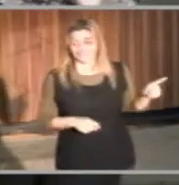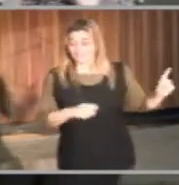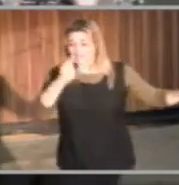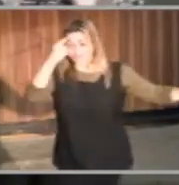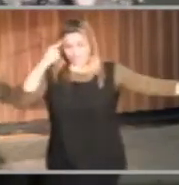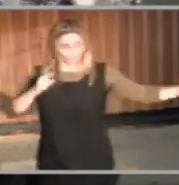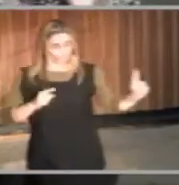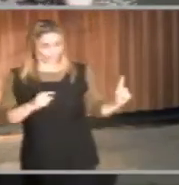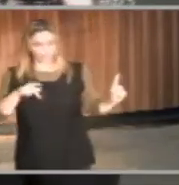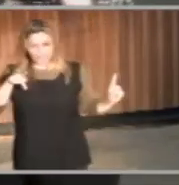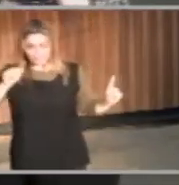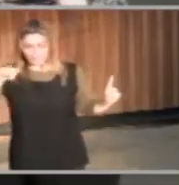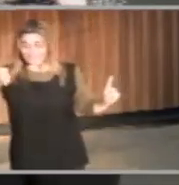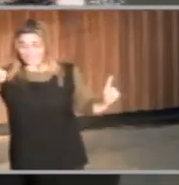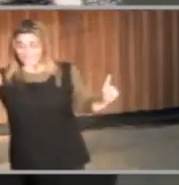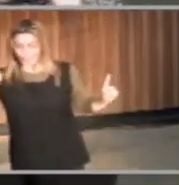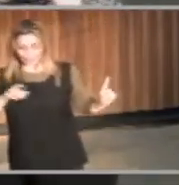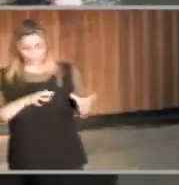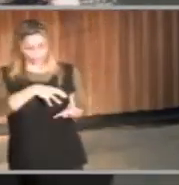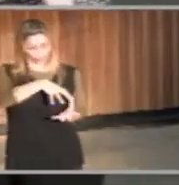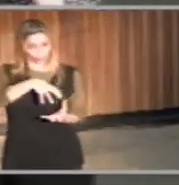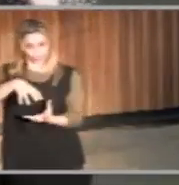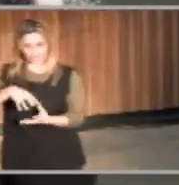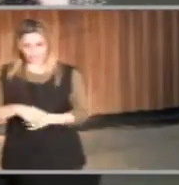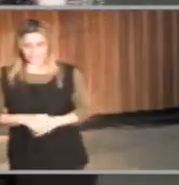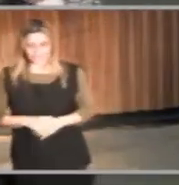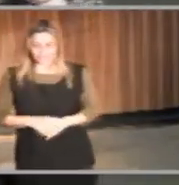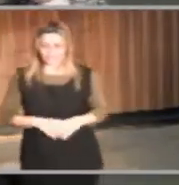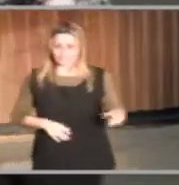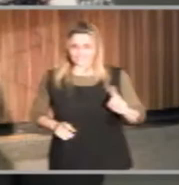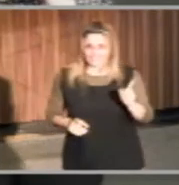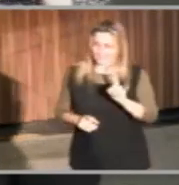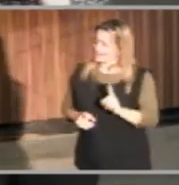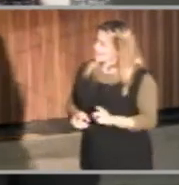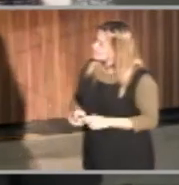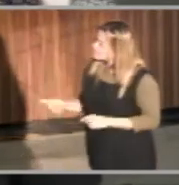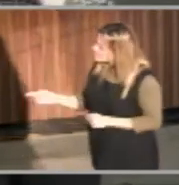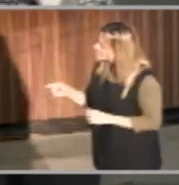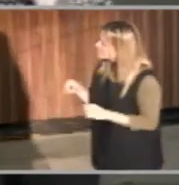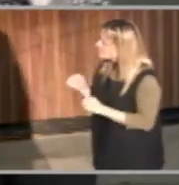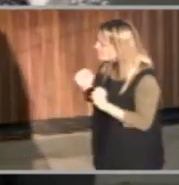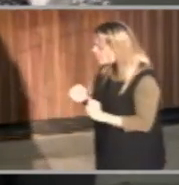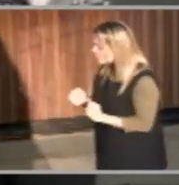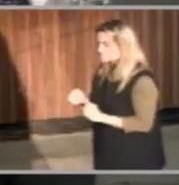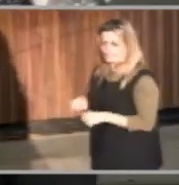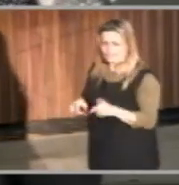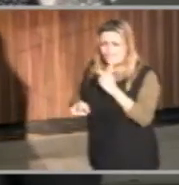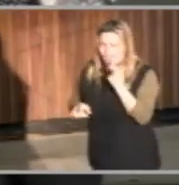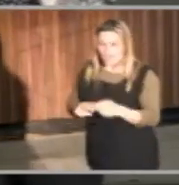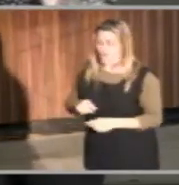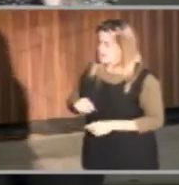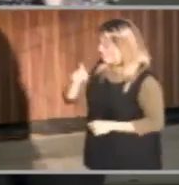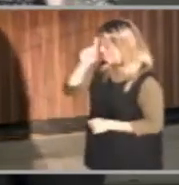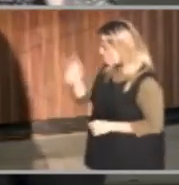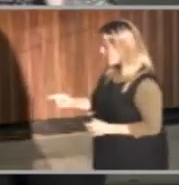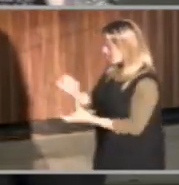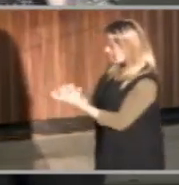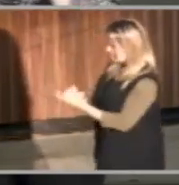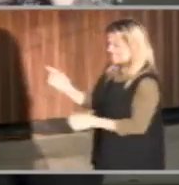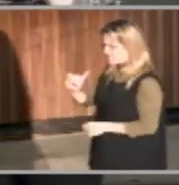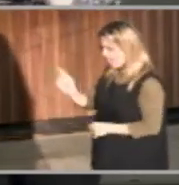o pastor falou assim, mulher, manda teu marido. Manda com carinho, com jeitinho. Porque certas pessoas, quando a